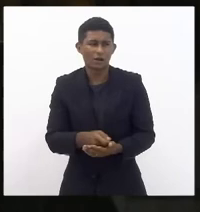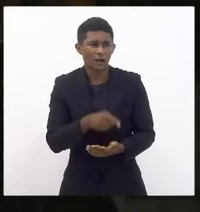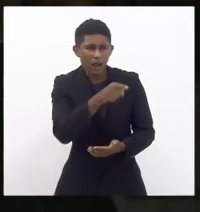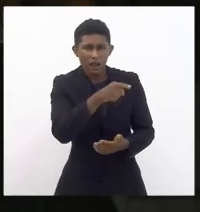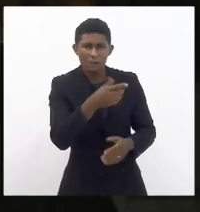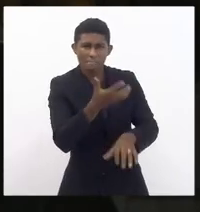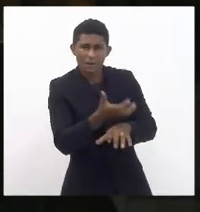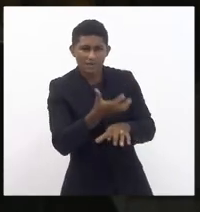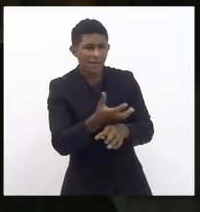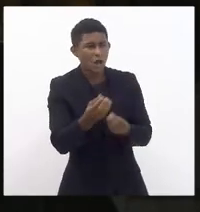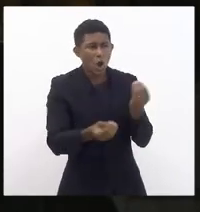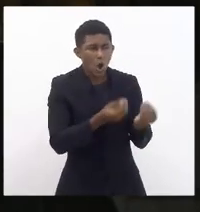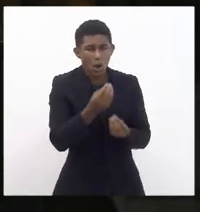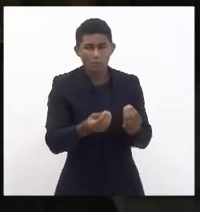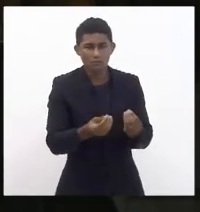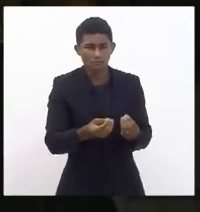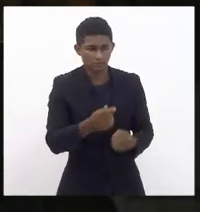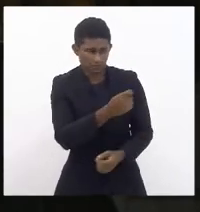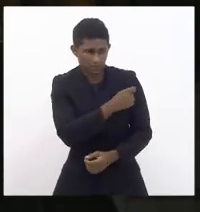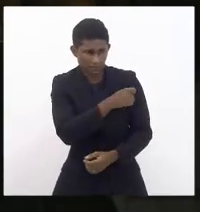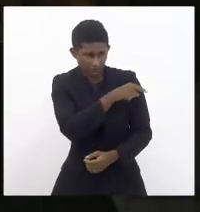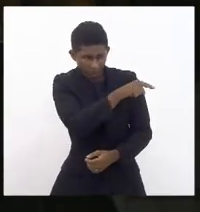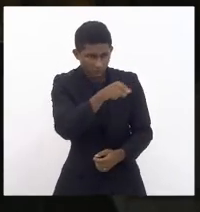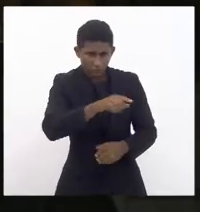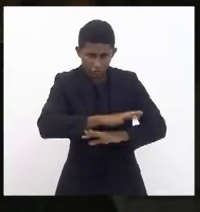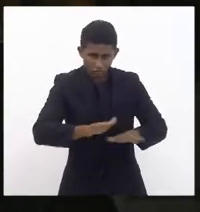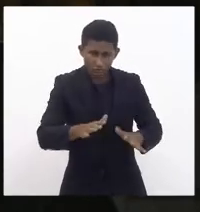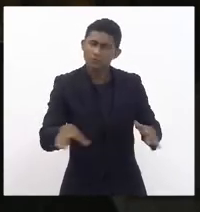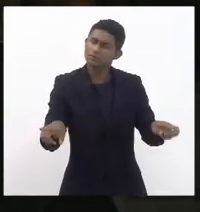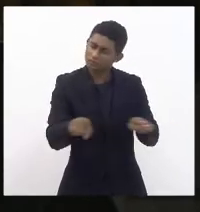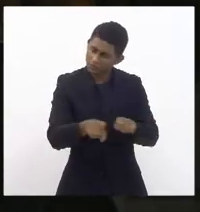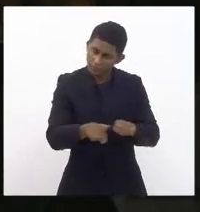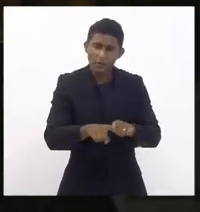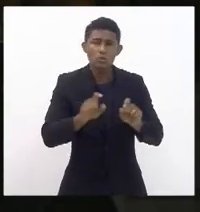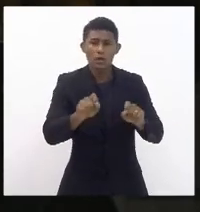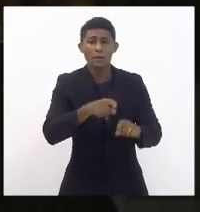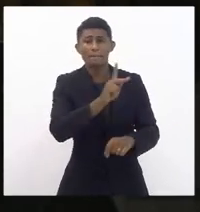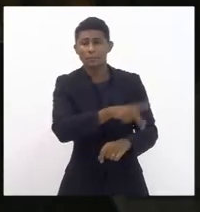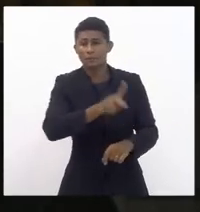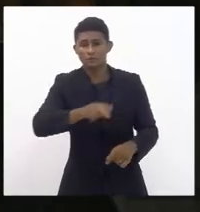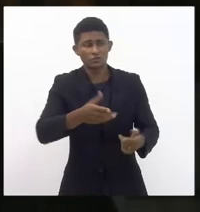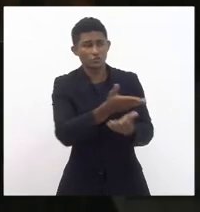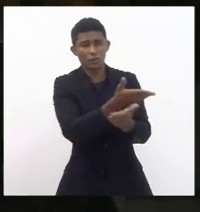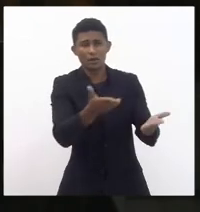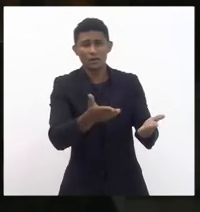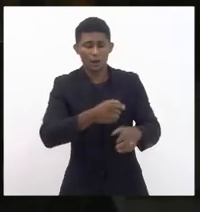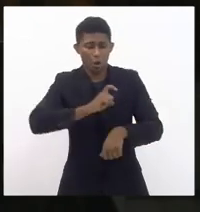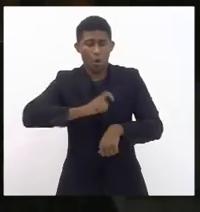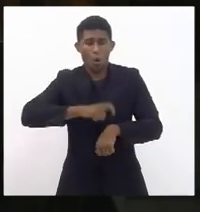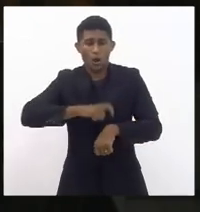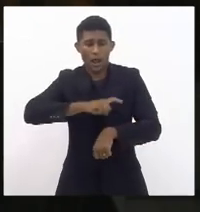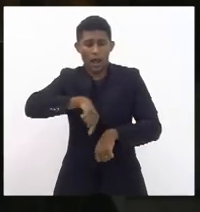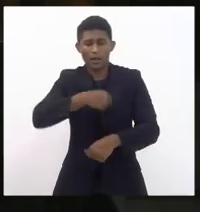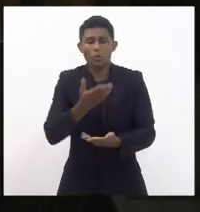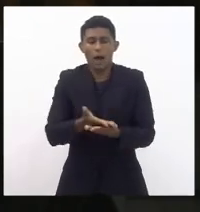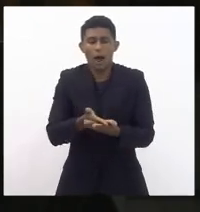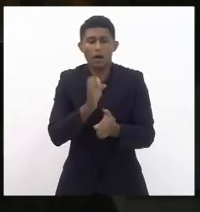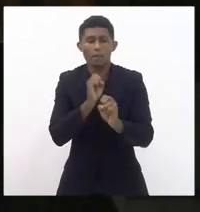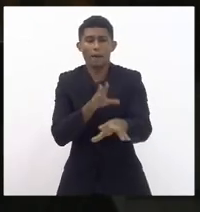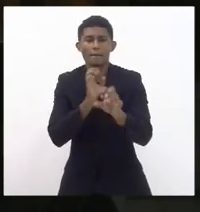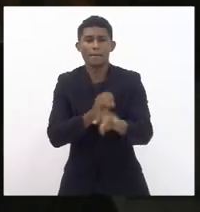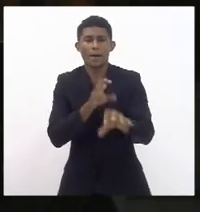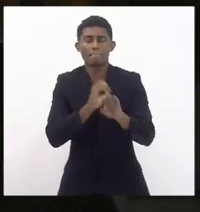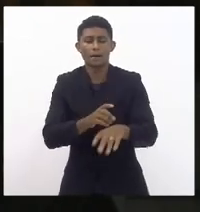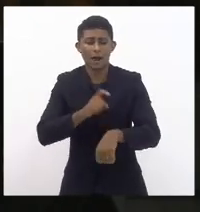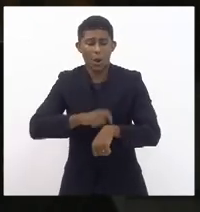somente para os estudantes da também dos profissionais da educação que tiveram dificuldades para fechar o horário que continuam